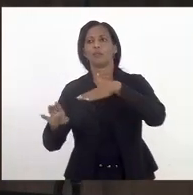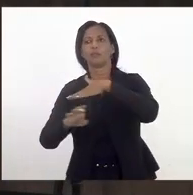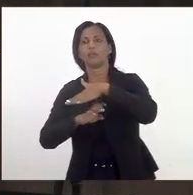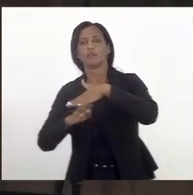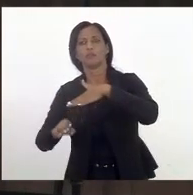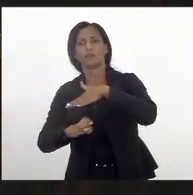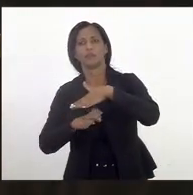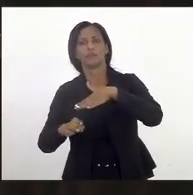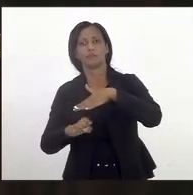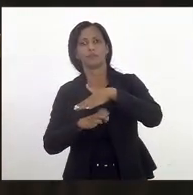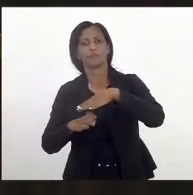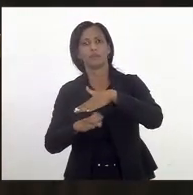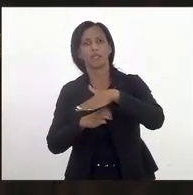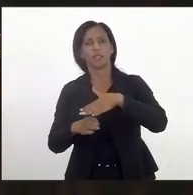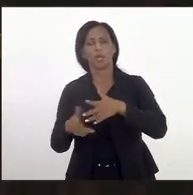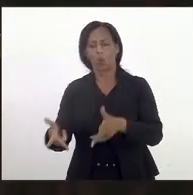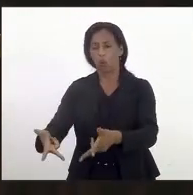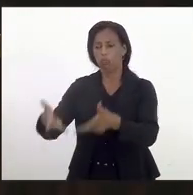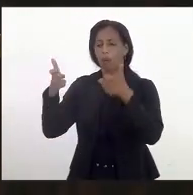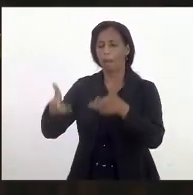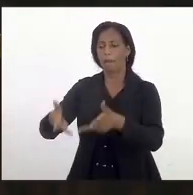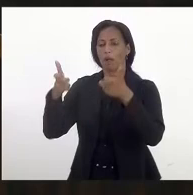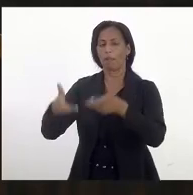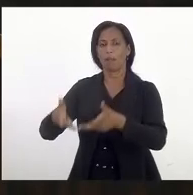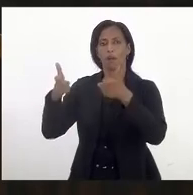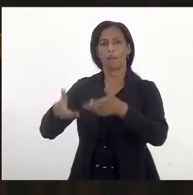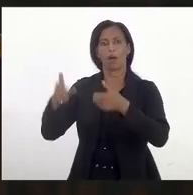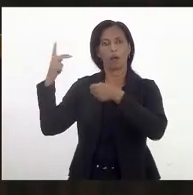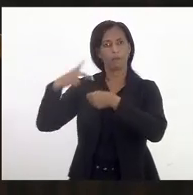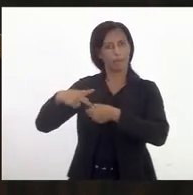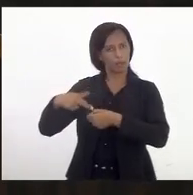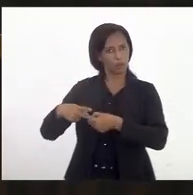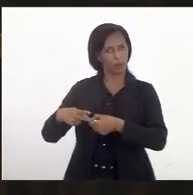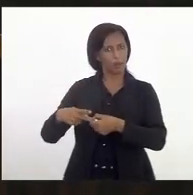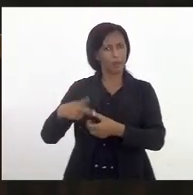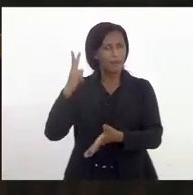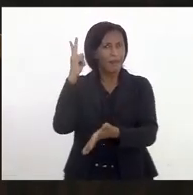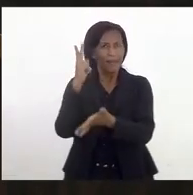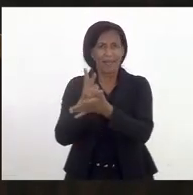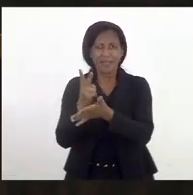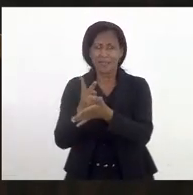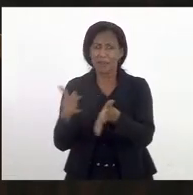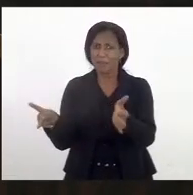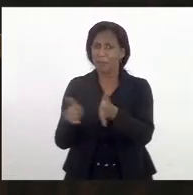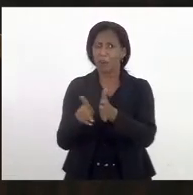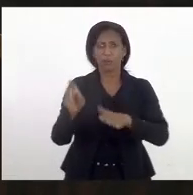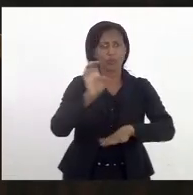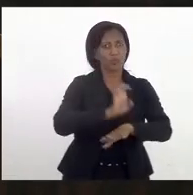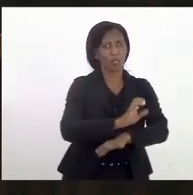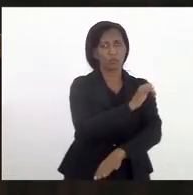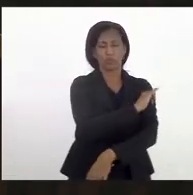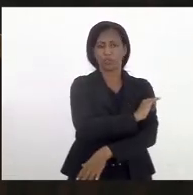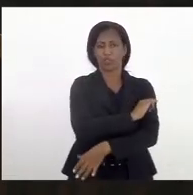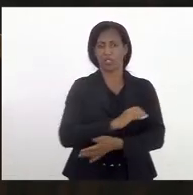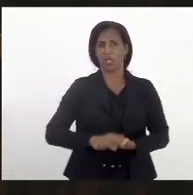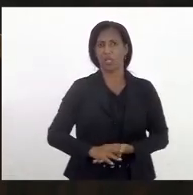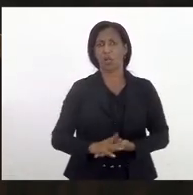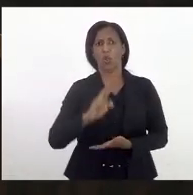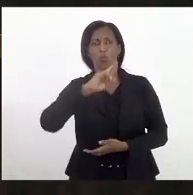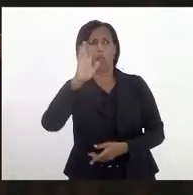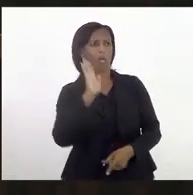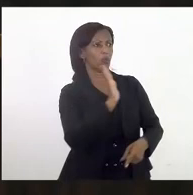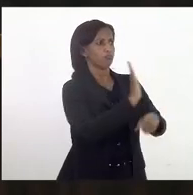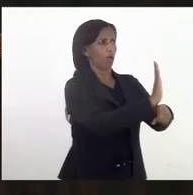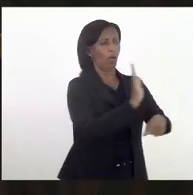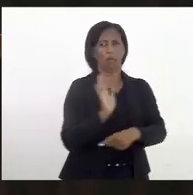que que que exploram petróleo estado Rio de Janeiro é sempre em defesa do Estado do Rio de Janeiro não é em defesa de A ou B